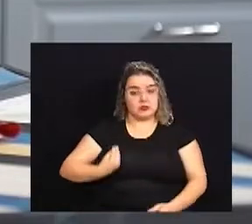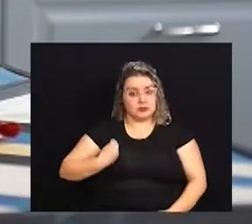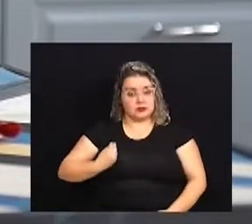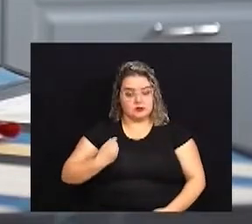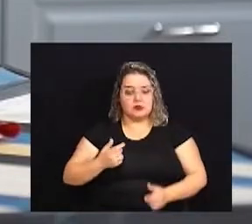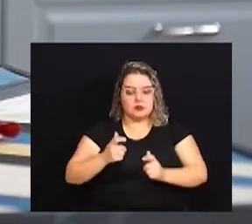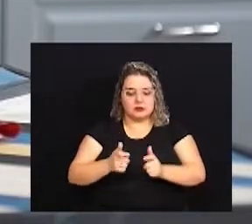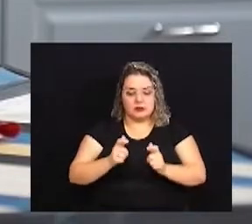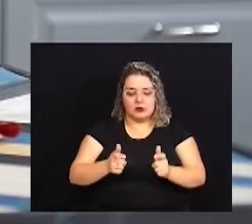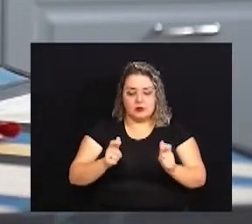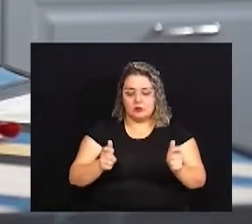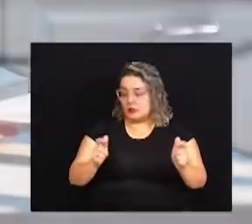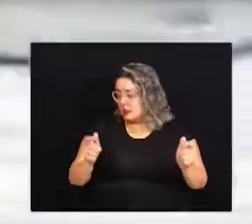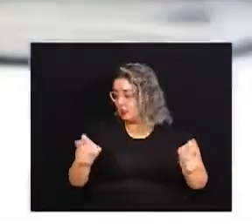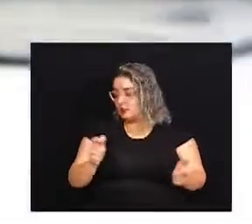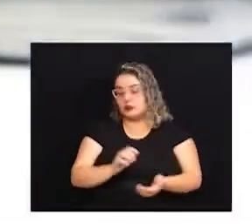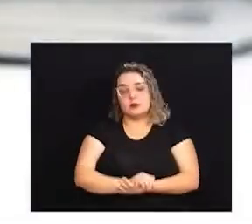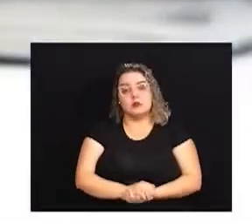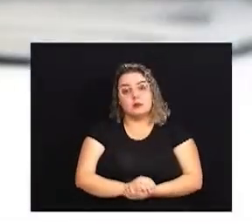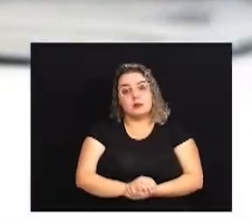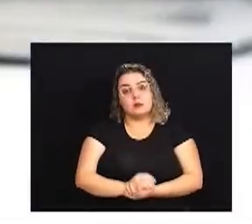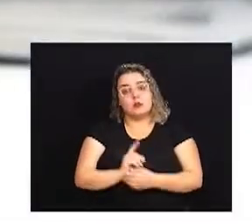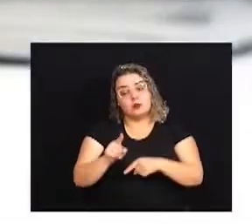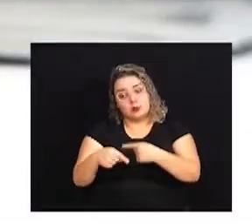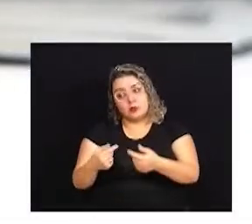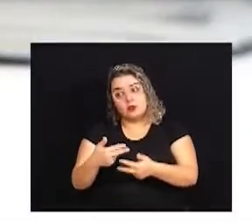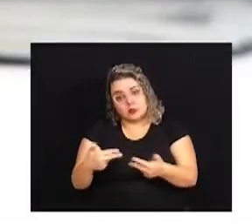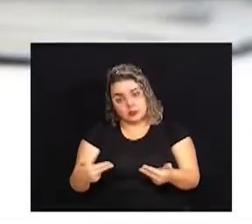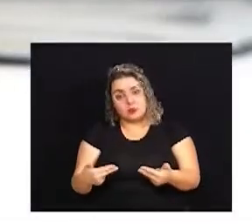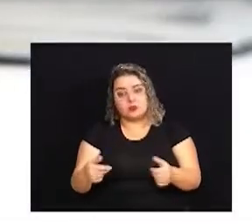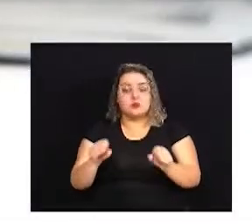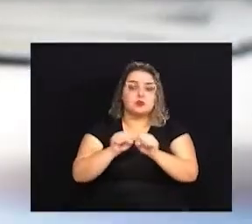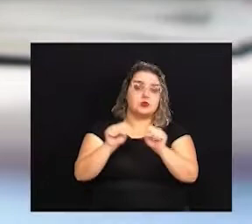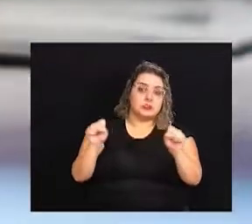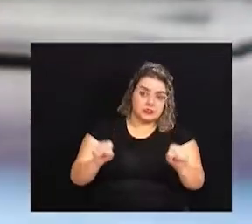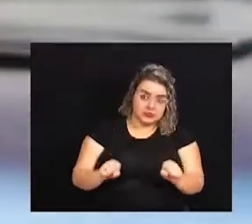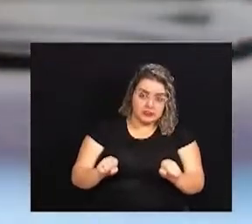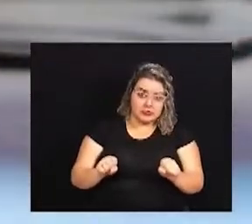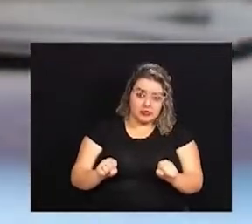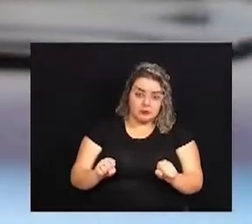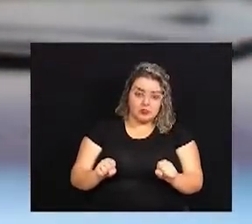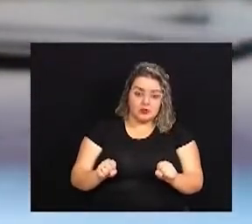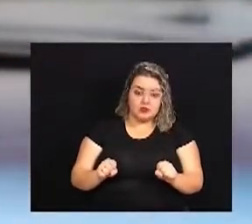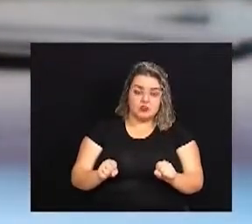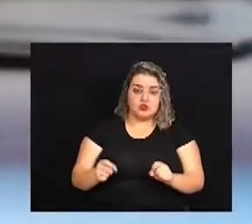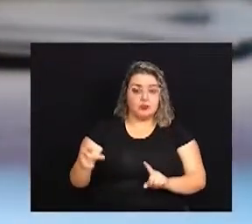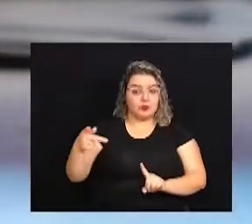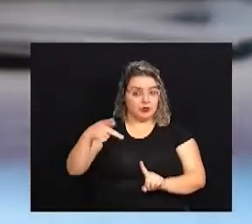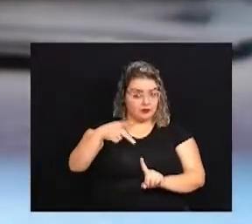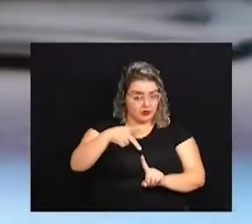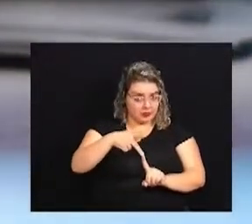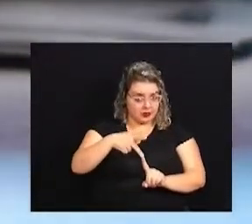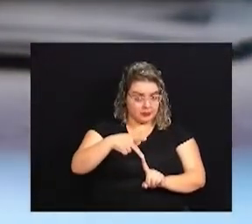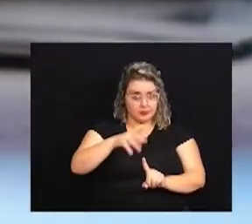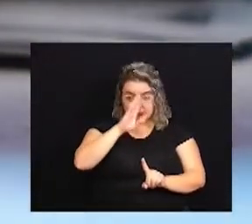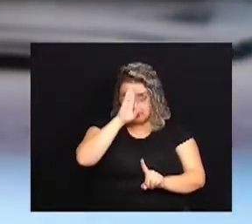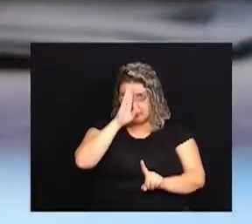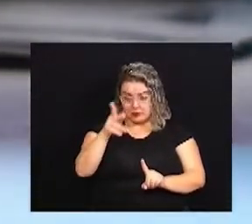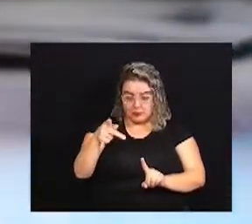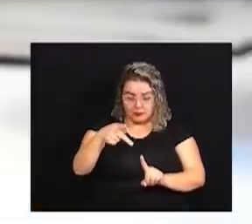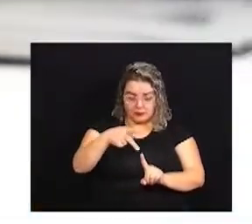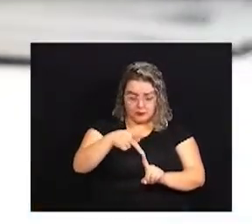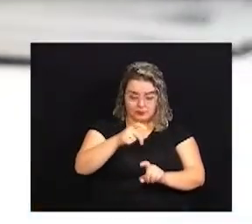vida está aumentando. E, por outro lado, o sistema de previdência, principalmente a